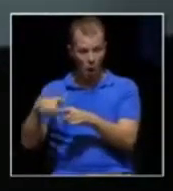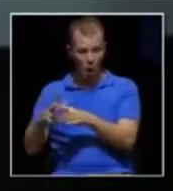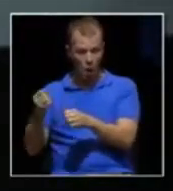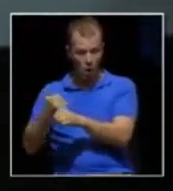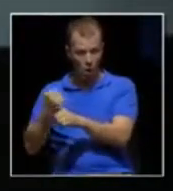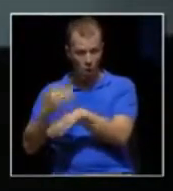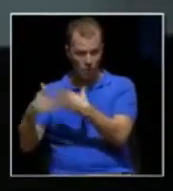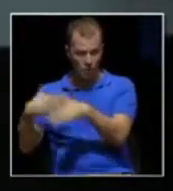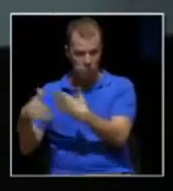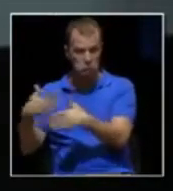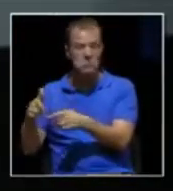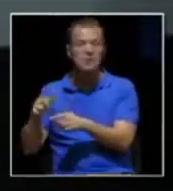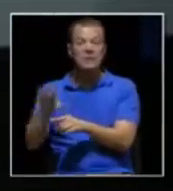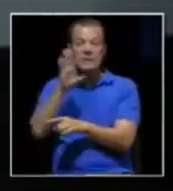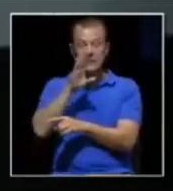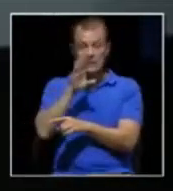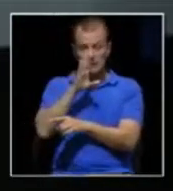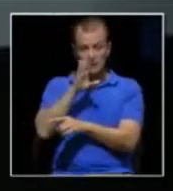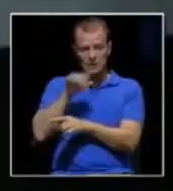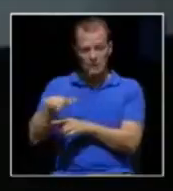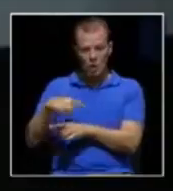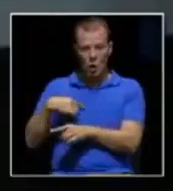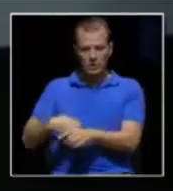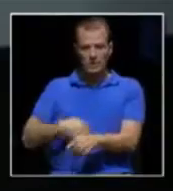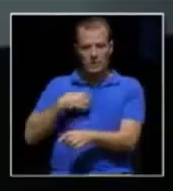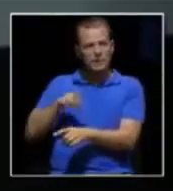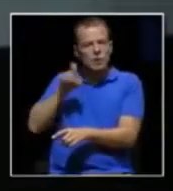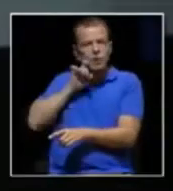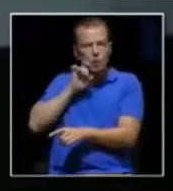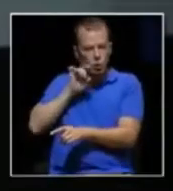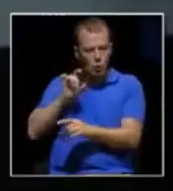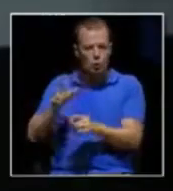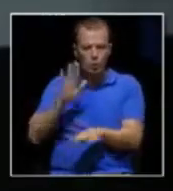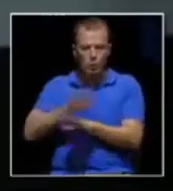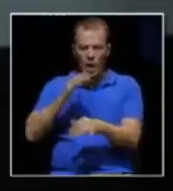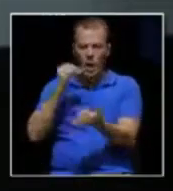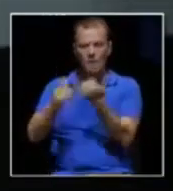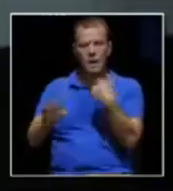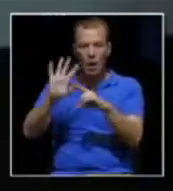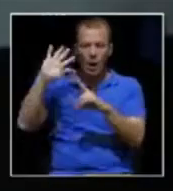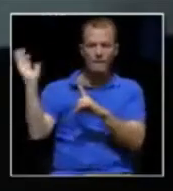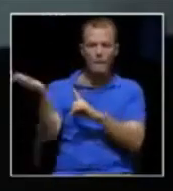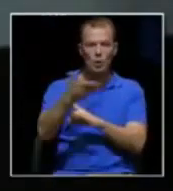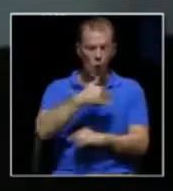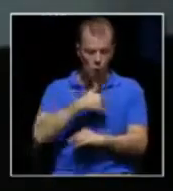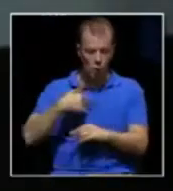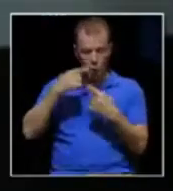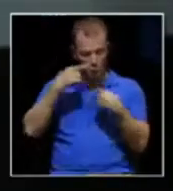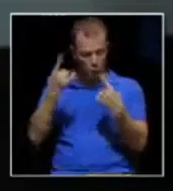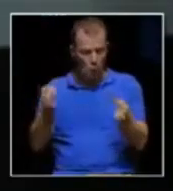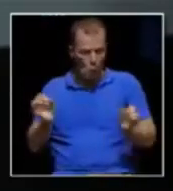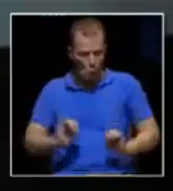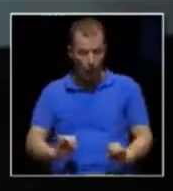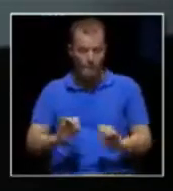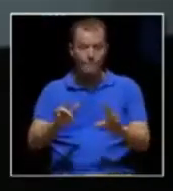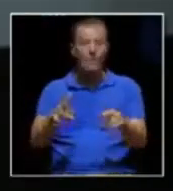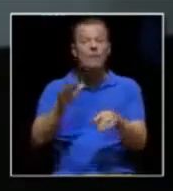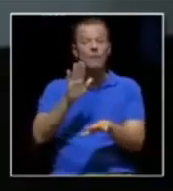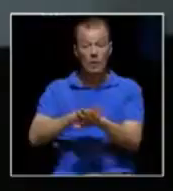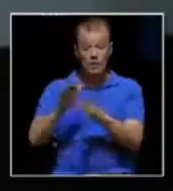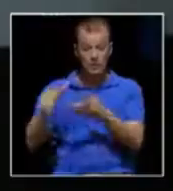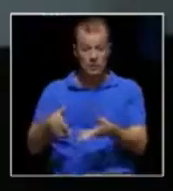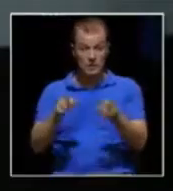antiga Petrogal, para que possamos estar seguros de que não há riscos para o ambiente e para a saúde pública. Precisamente nesse